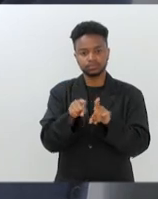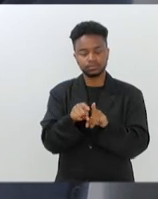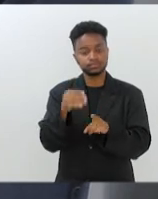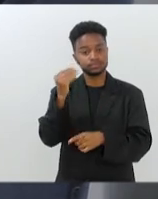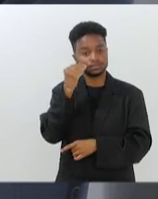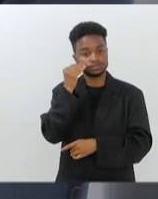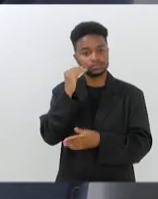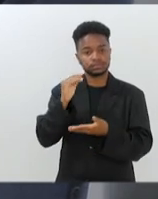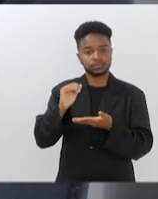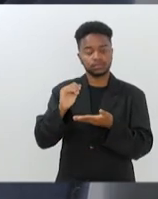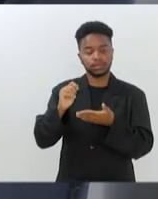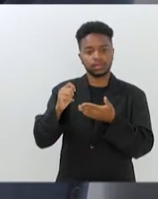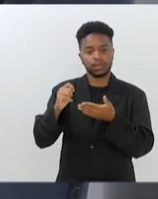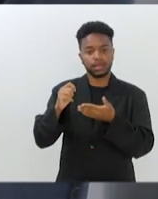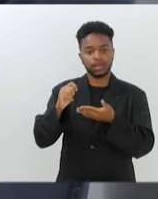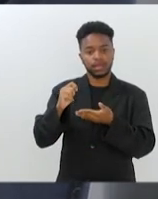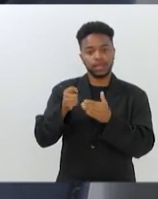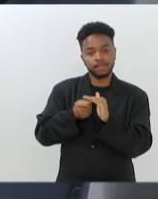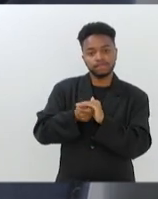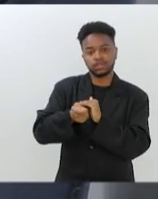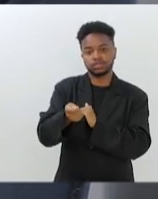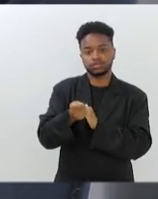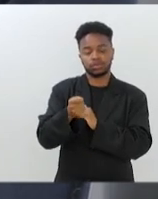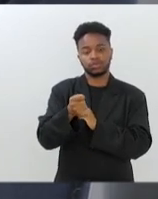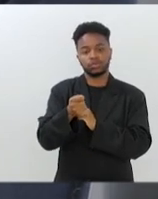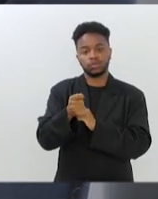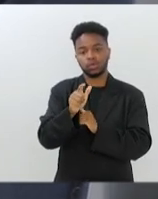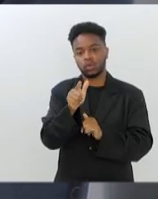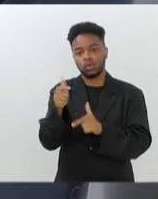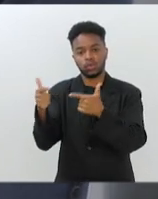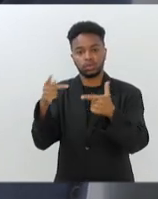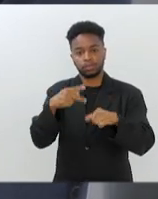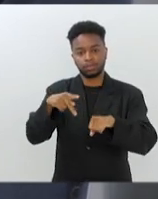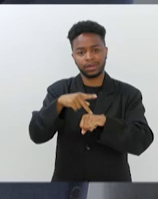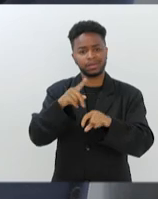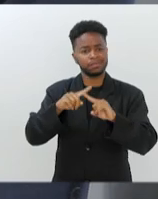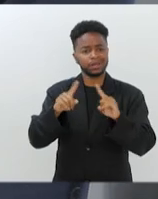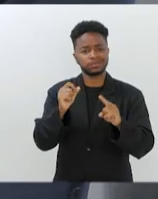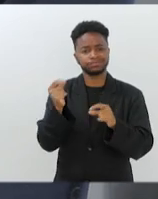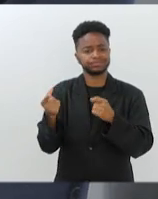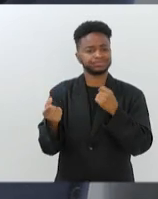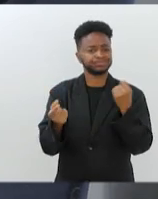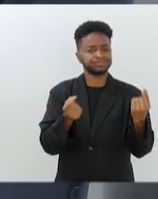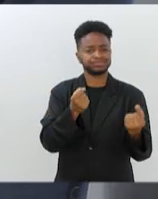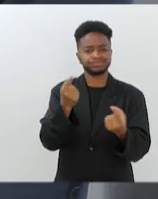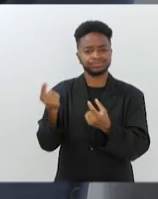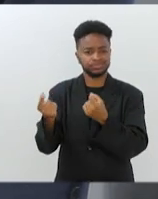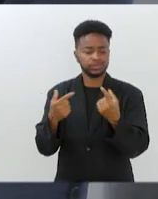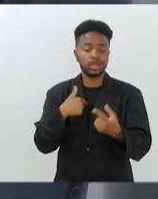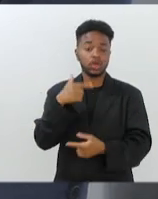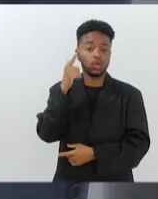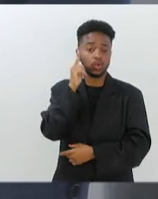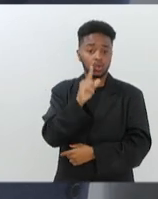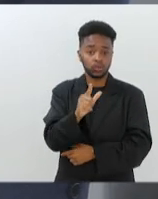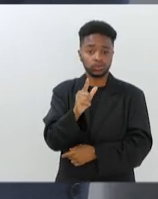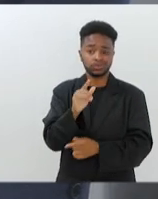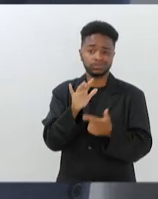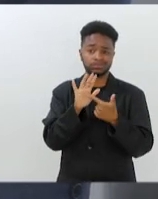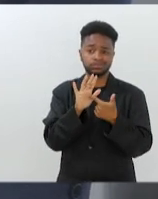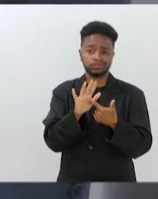com investidores internacionais mas são questões absolutamente pontuais que eu consigo estabelecer aqui